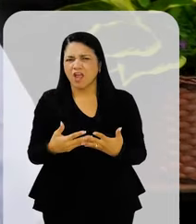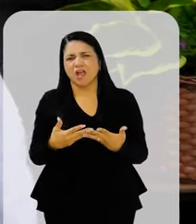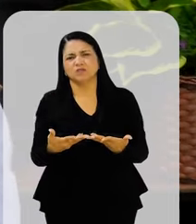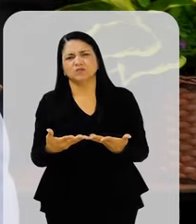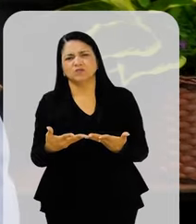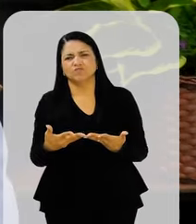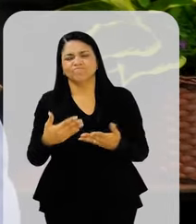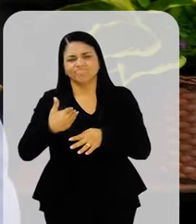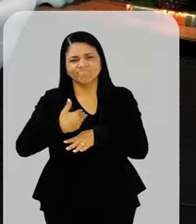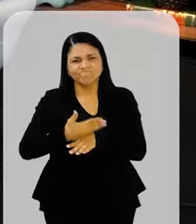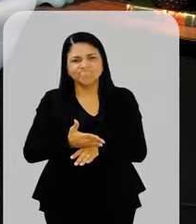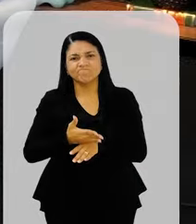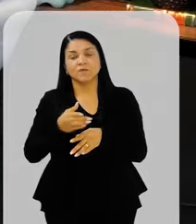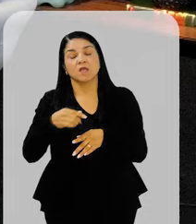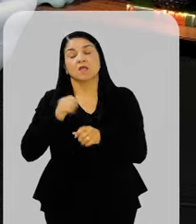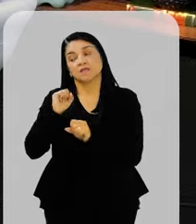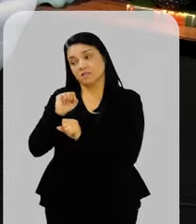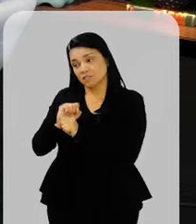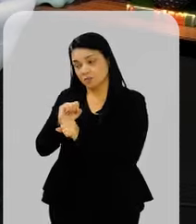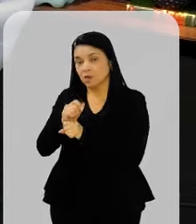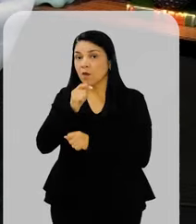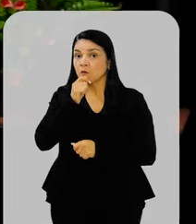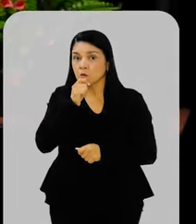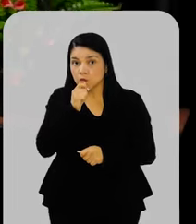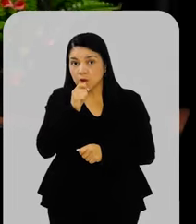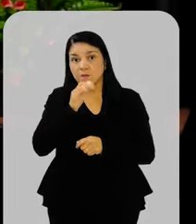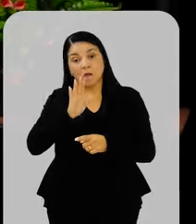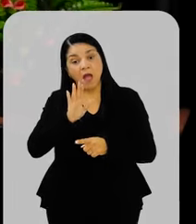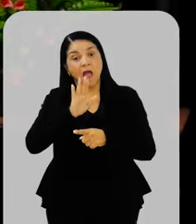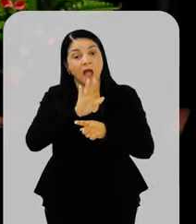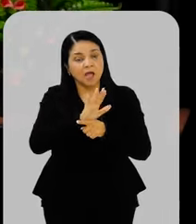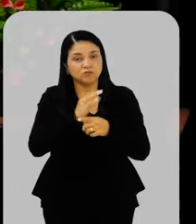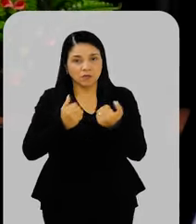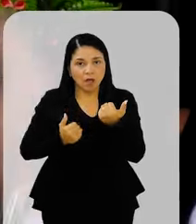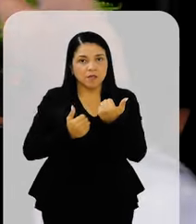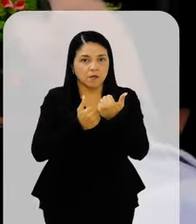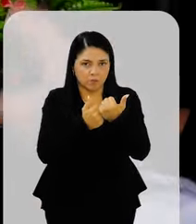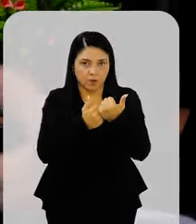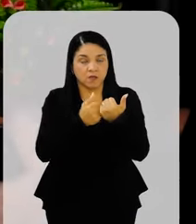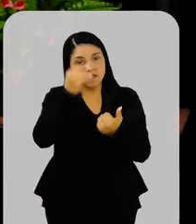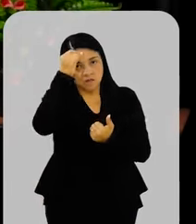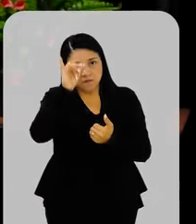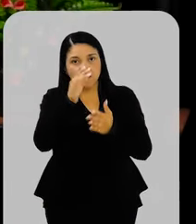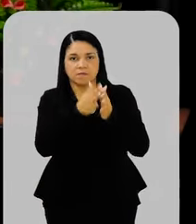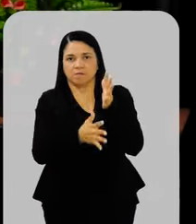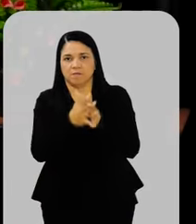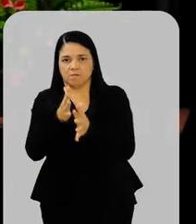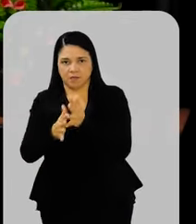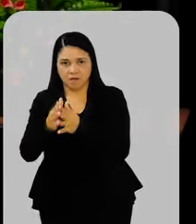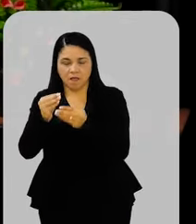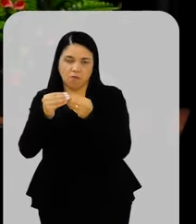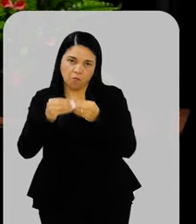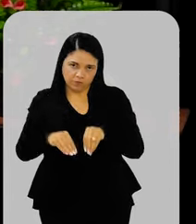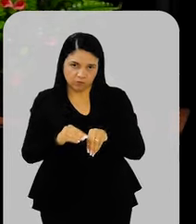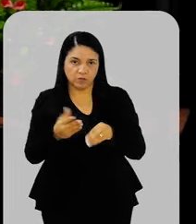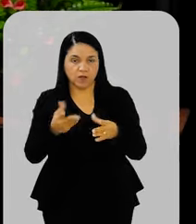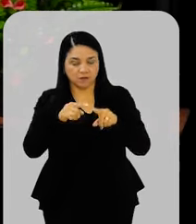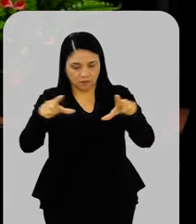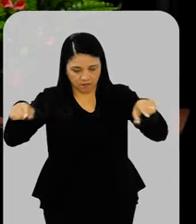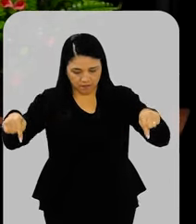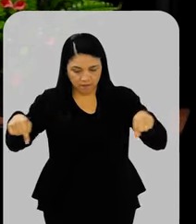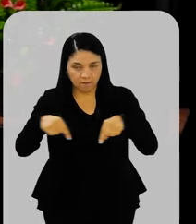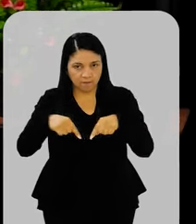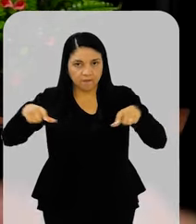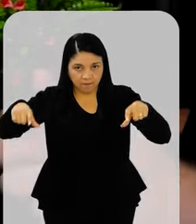chato, rapaz. É esperar para que o árbitro sirva para ajudar e não para atrapalhar ainda exatamente. Mais dentro de campo, né?